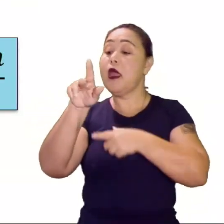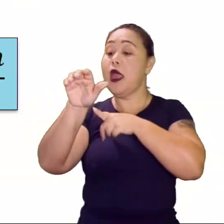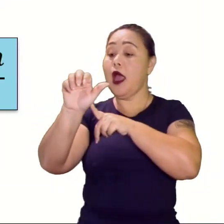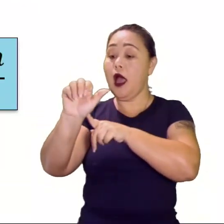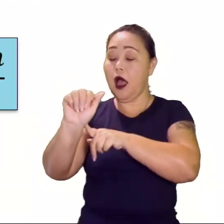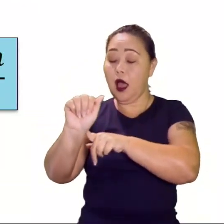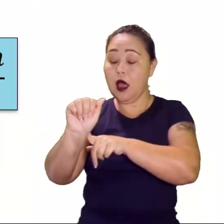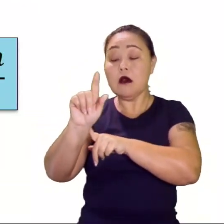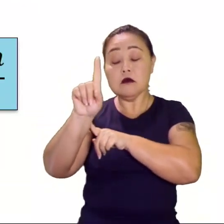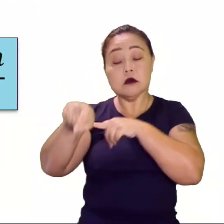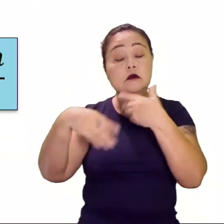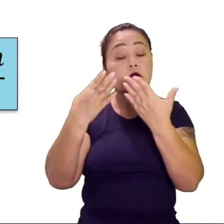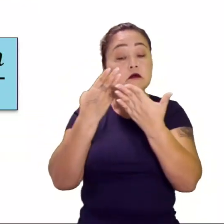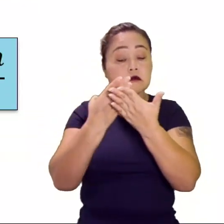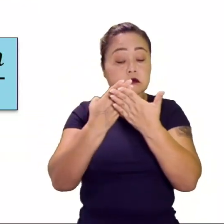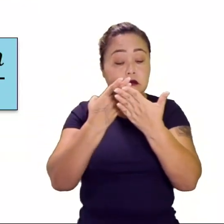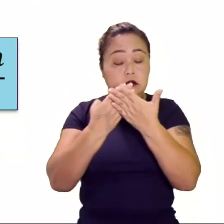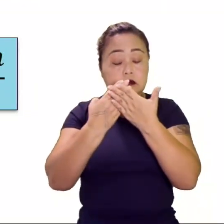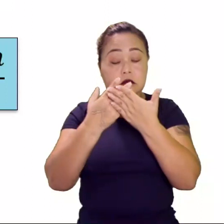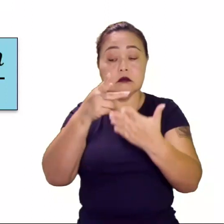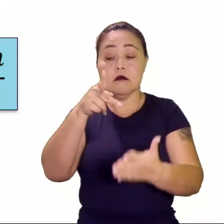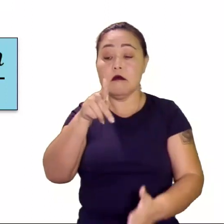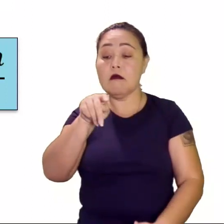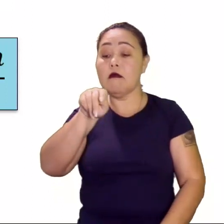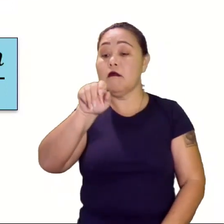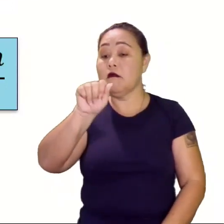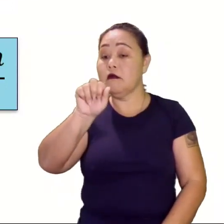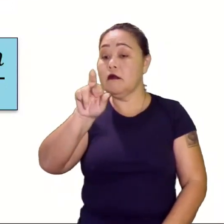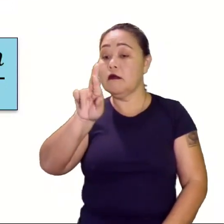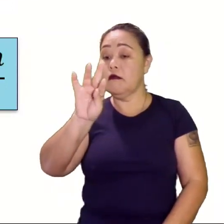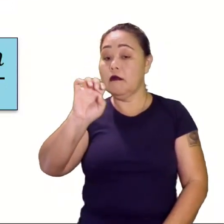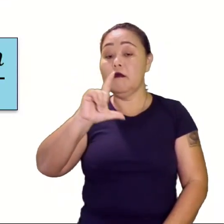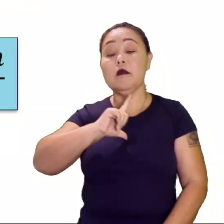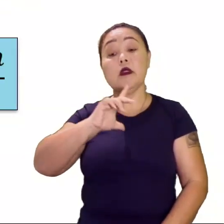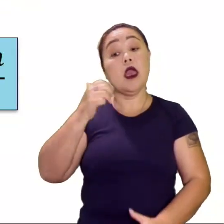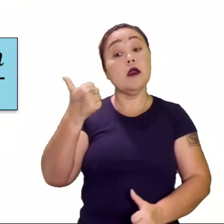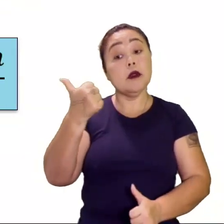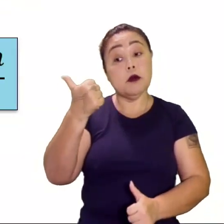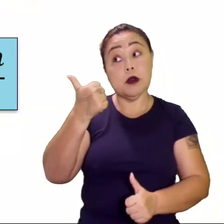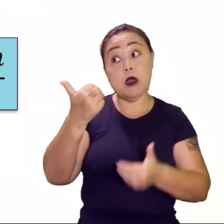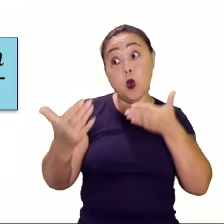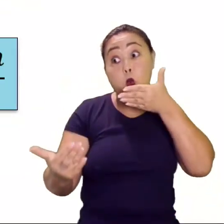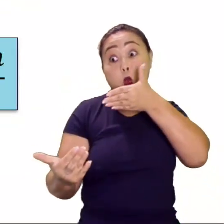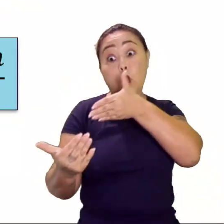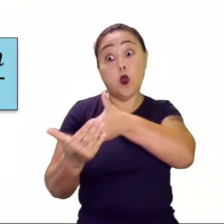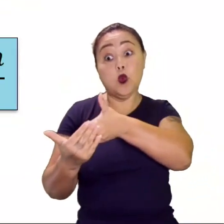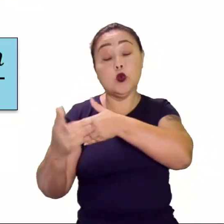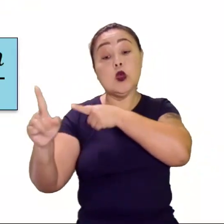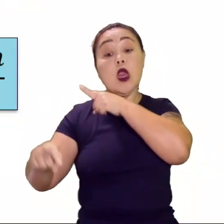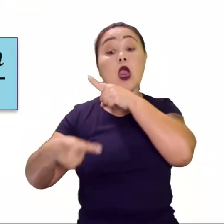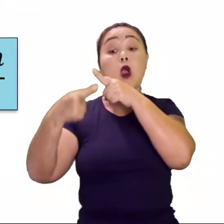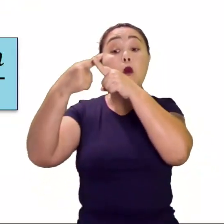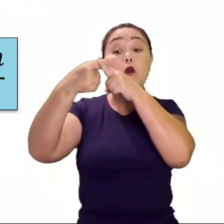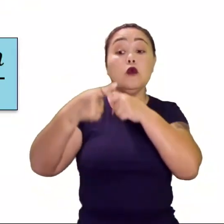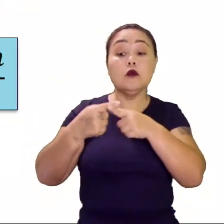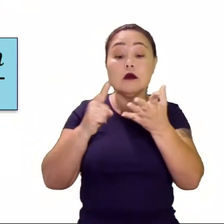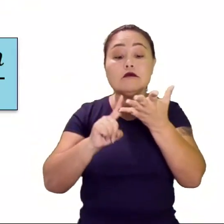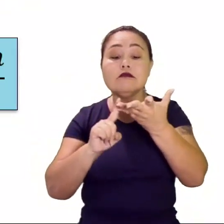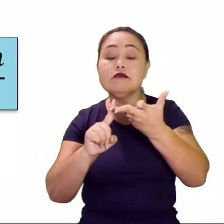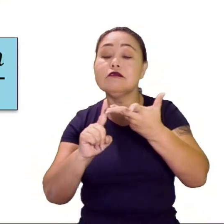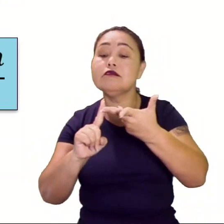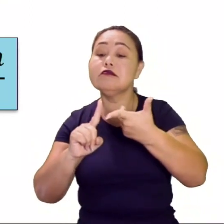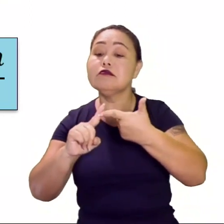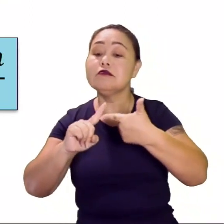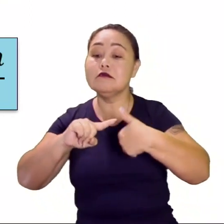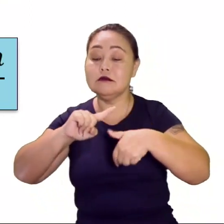aula 2 mesmo, na parte 2. Que nós temos que pegar o primeiro, o último, multiplicar pela quantidade de termos e dividir